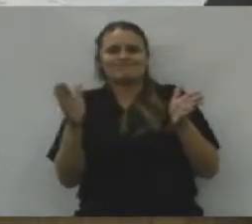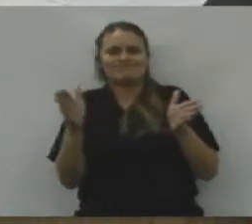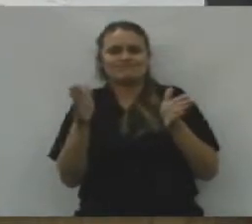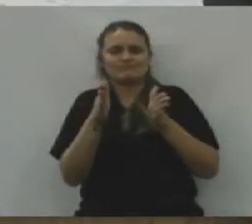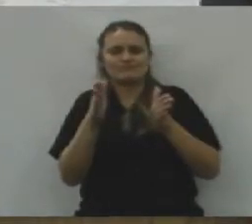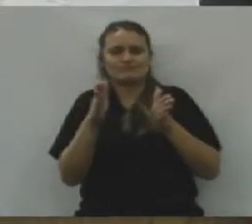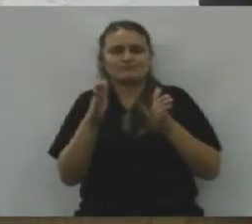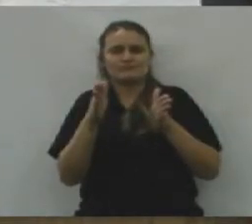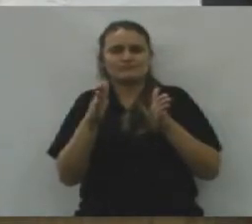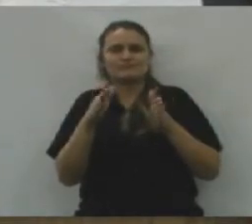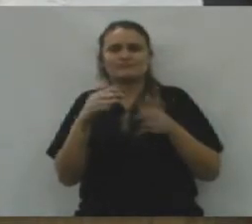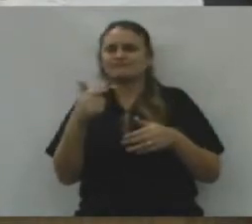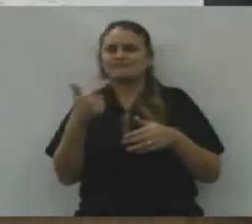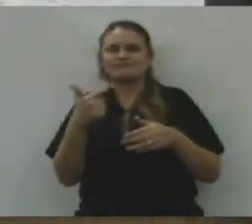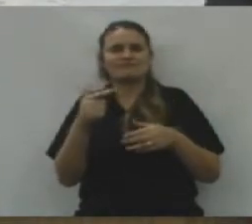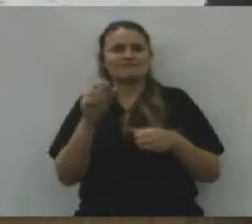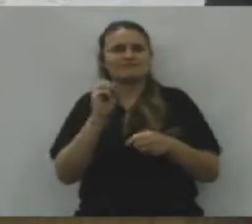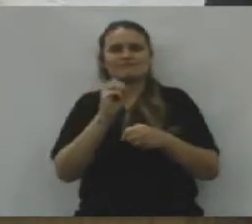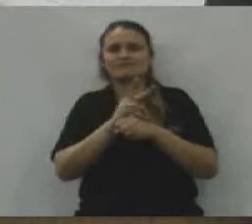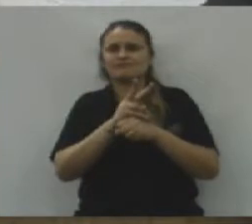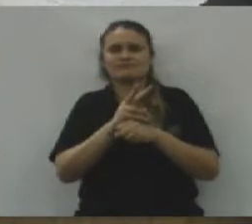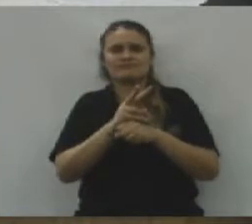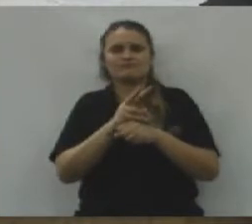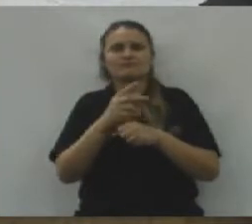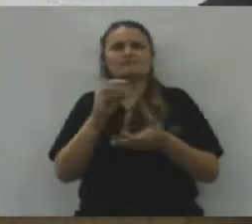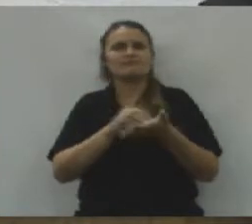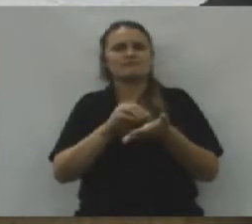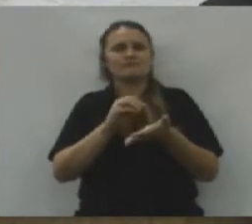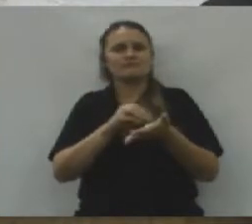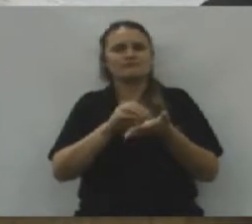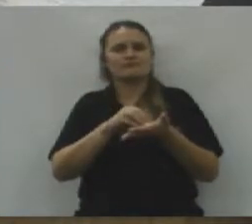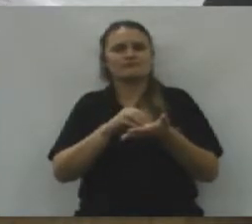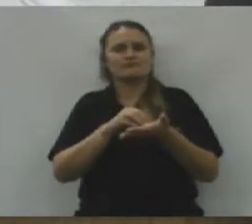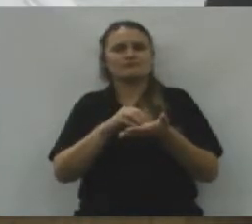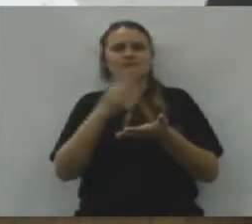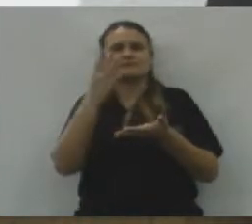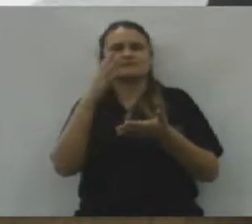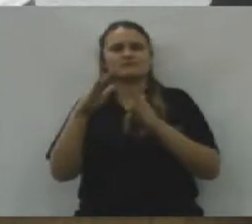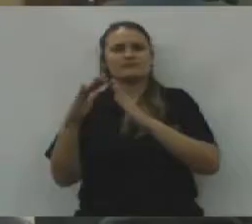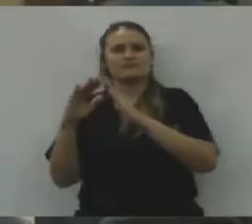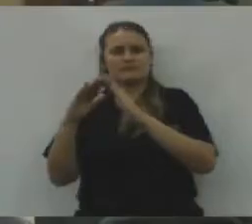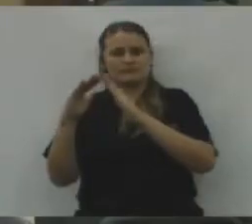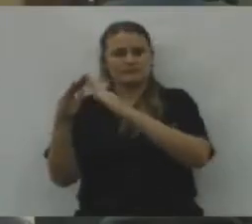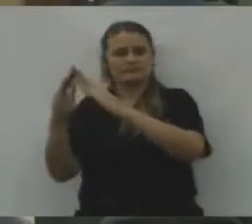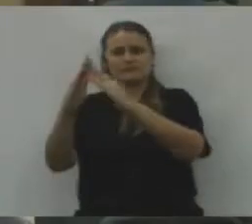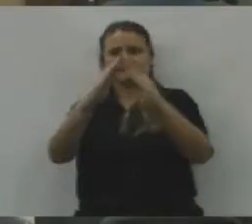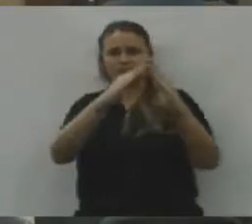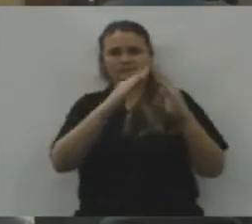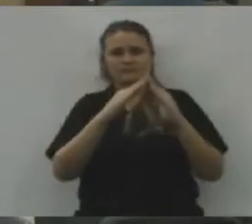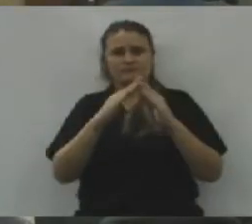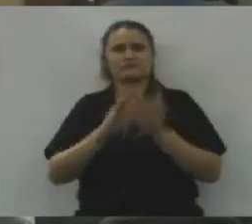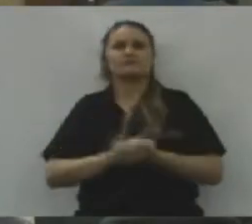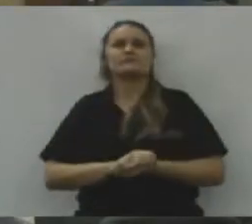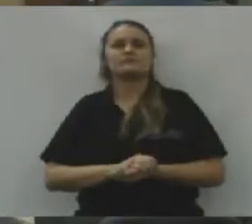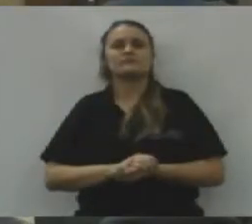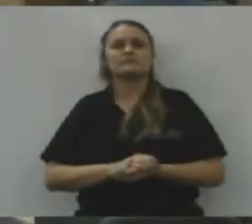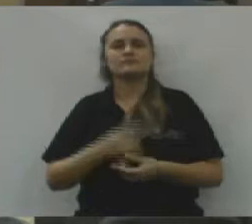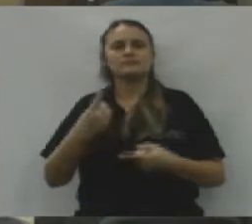da unidade não gera vaga suficiente para atender a comunidade. Em discussão,